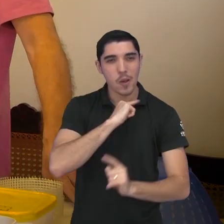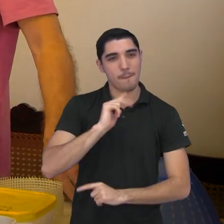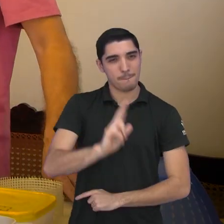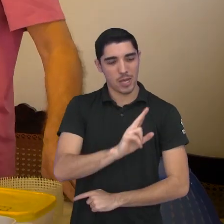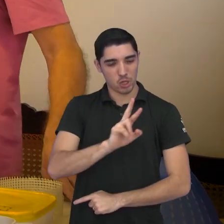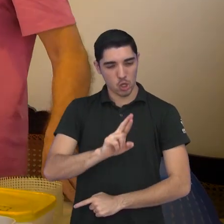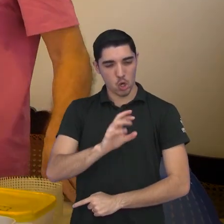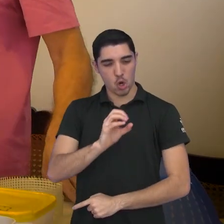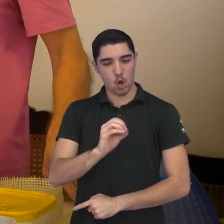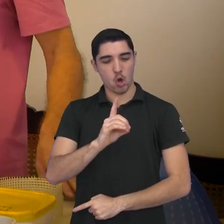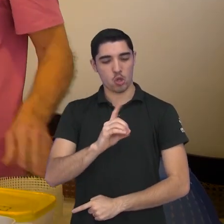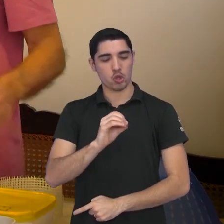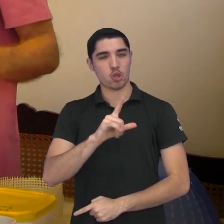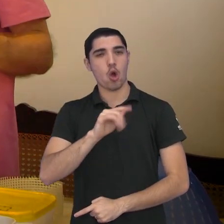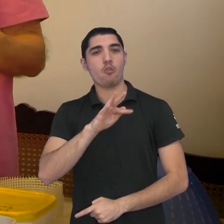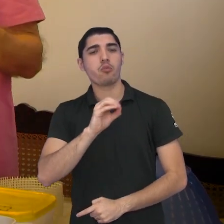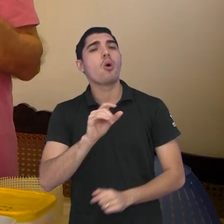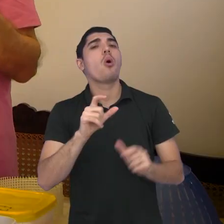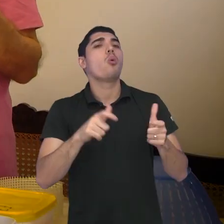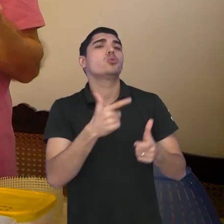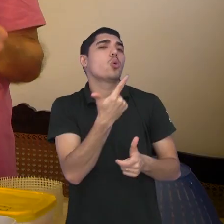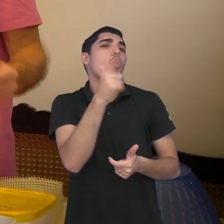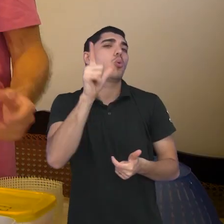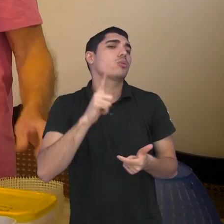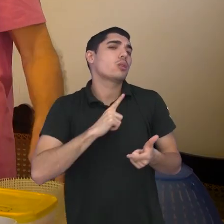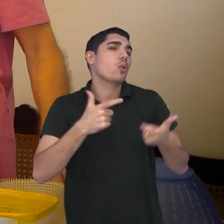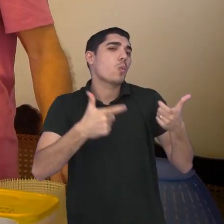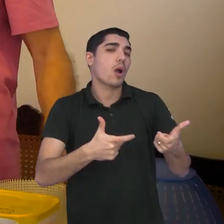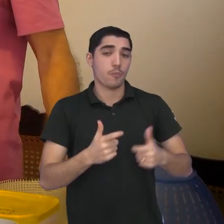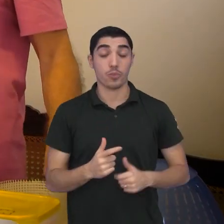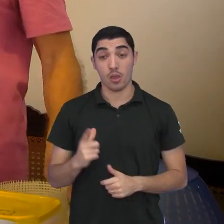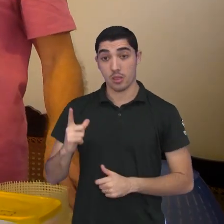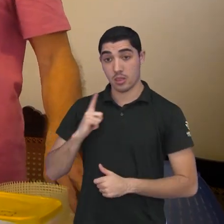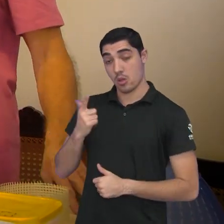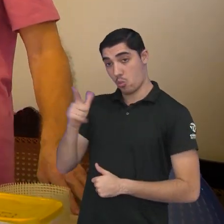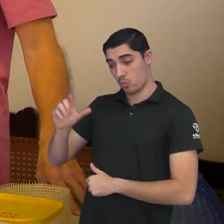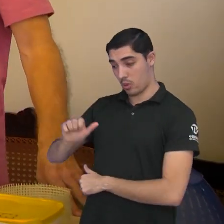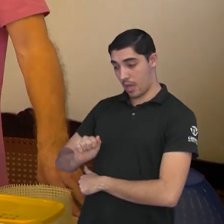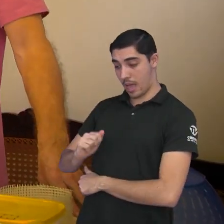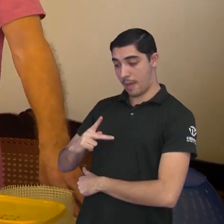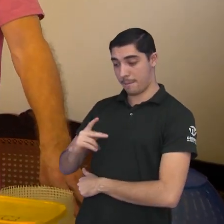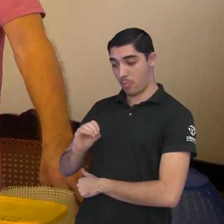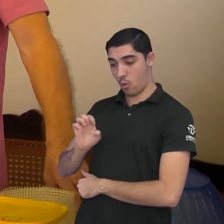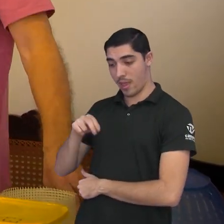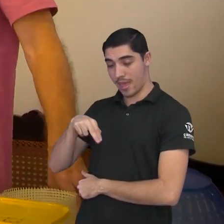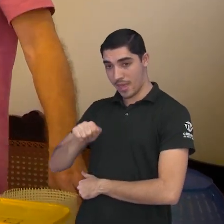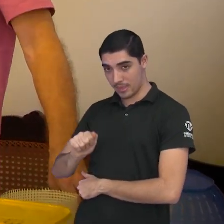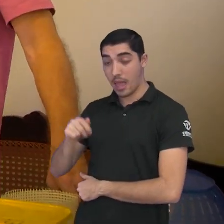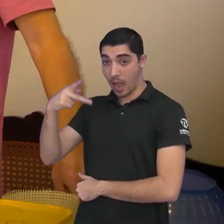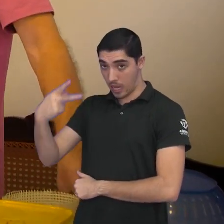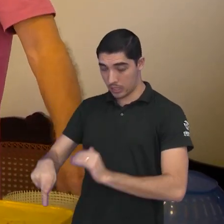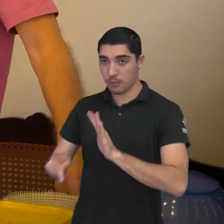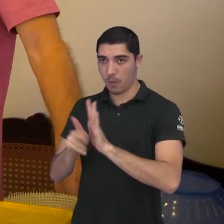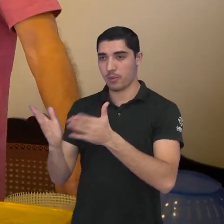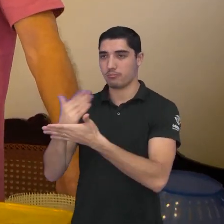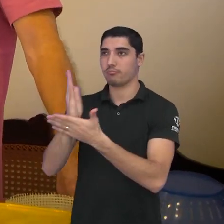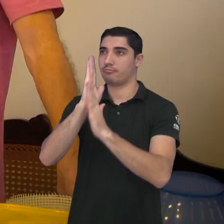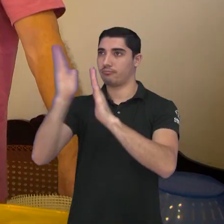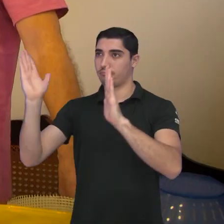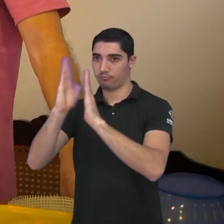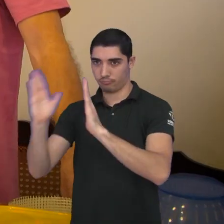suas obras? Um dos meus melhores trabalhos se chama A Poena, que está na Biblioteca Pública Cassiano Ricardo. Tem